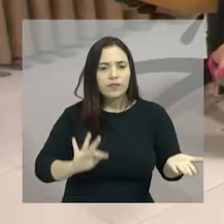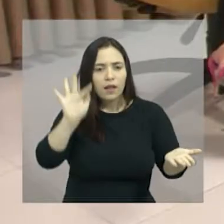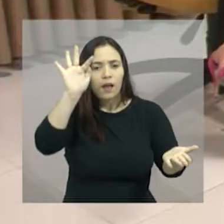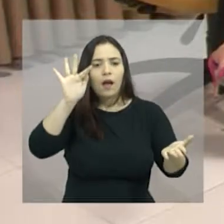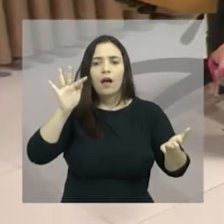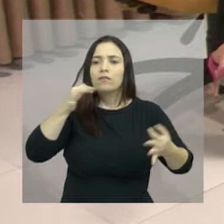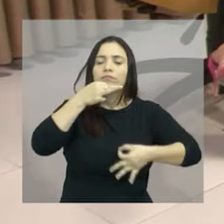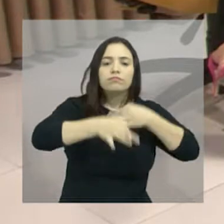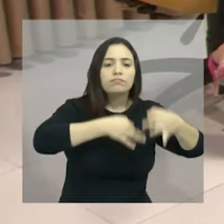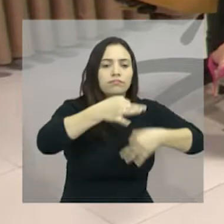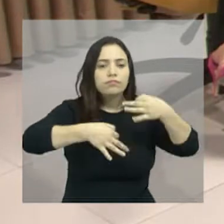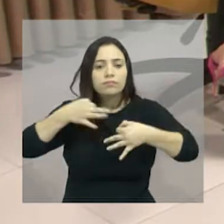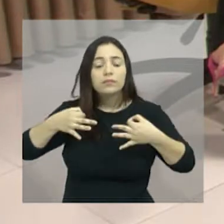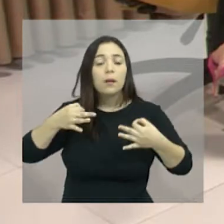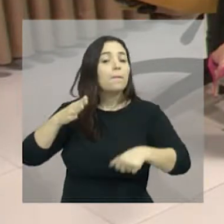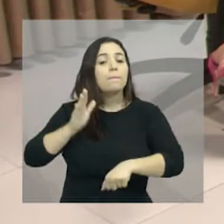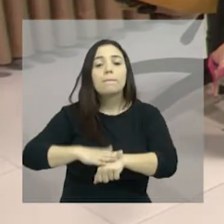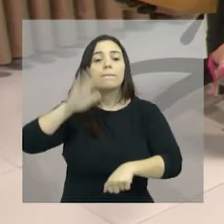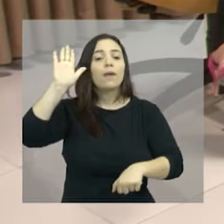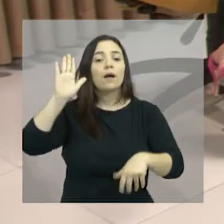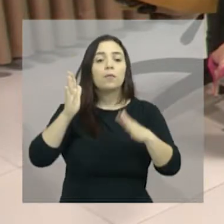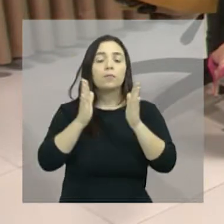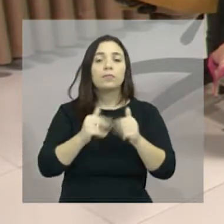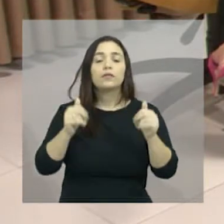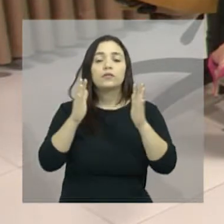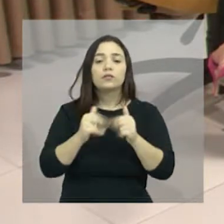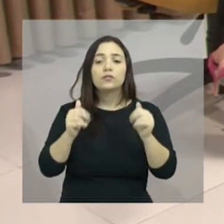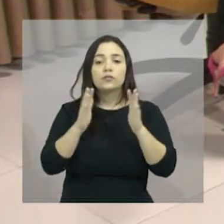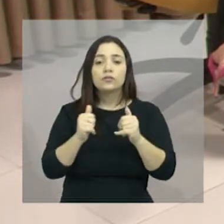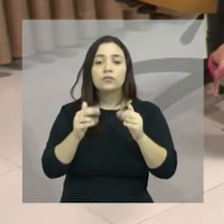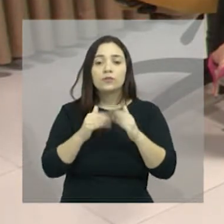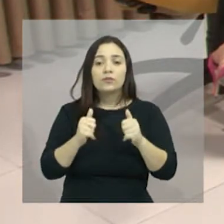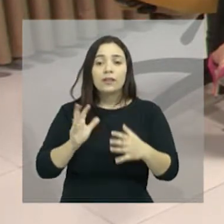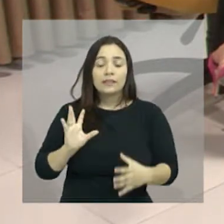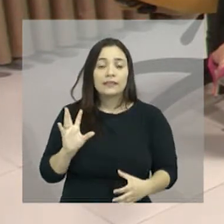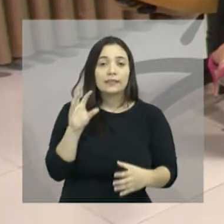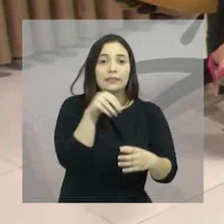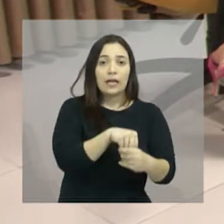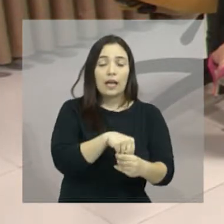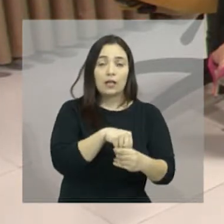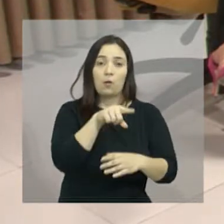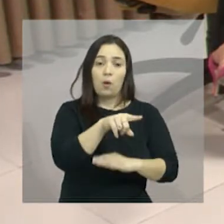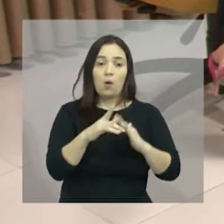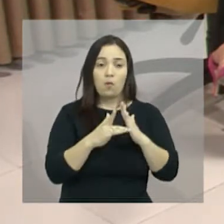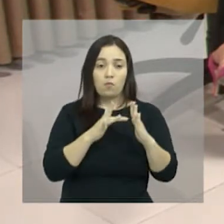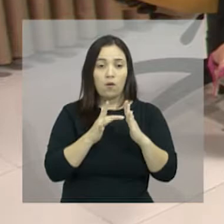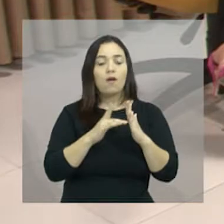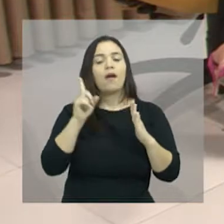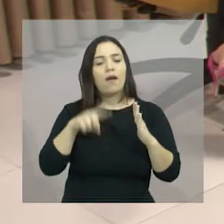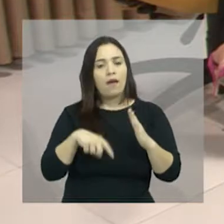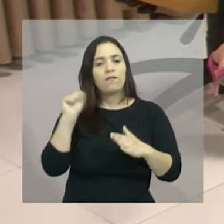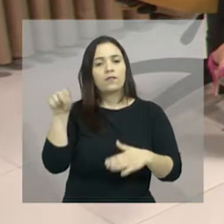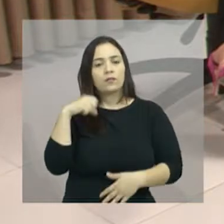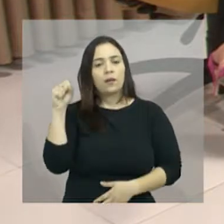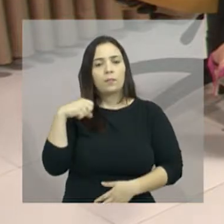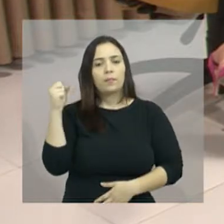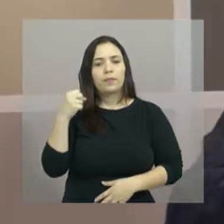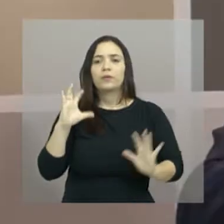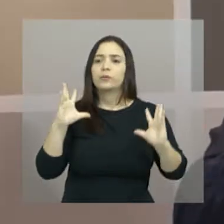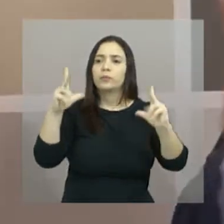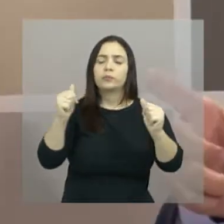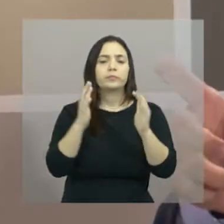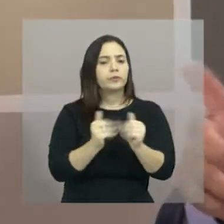maior solicitação de atenção secundária dentro do PSF era de fisioterapia. E